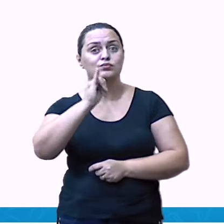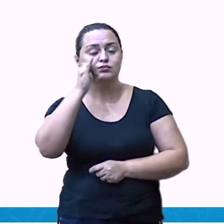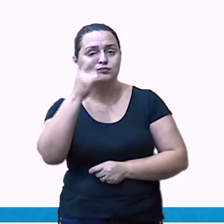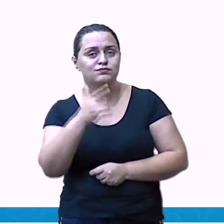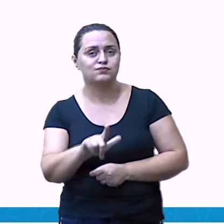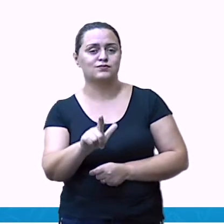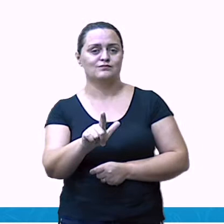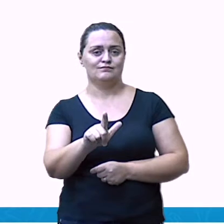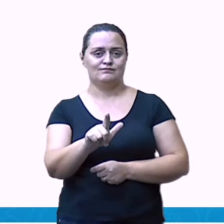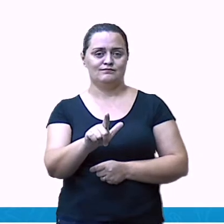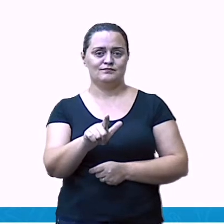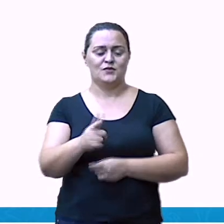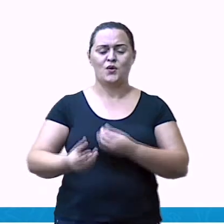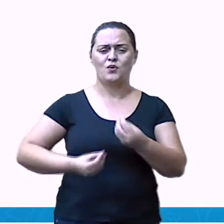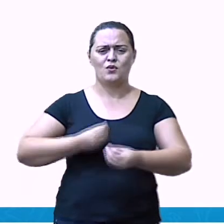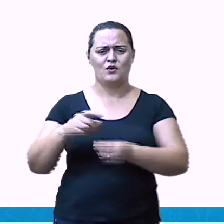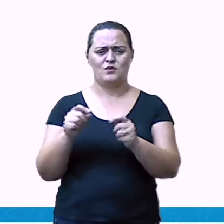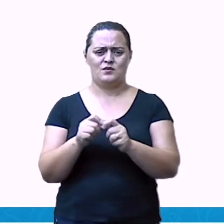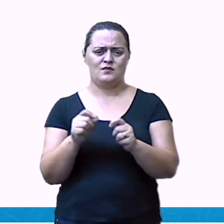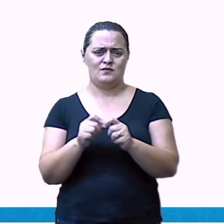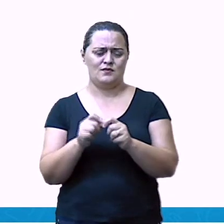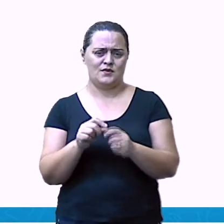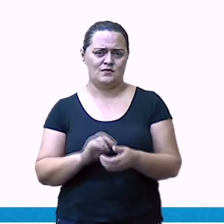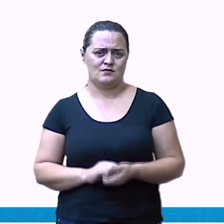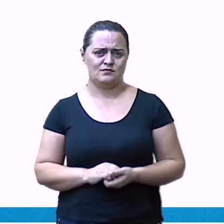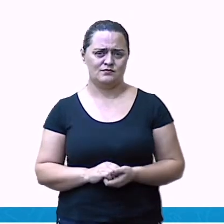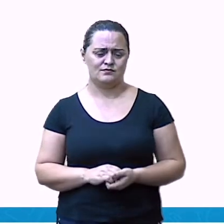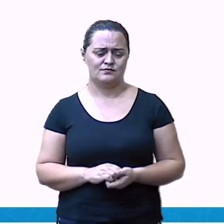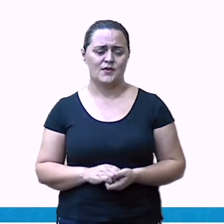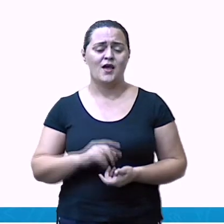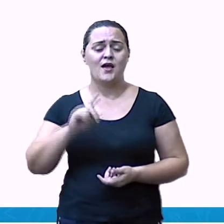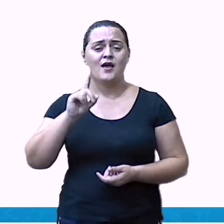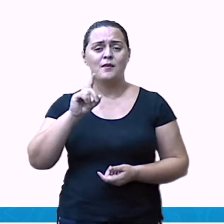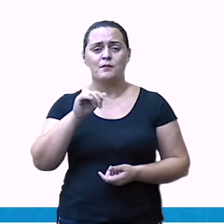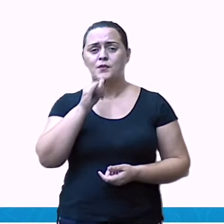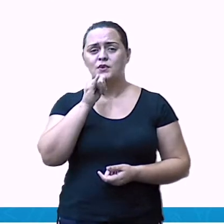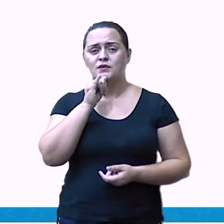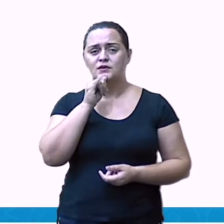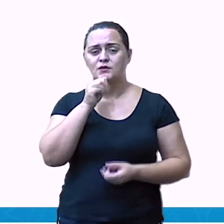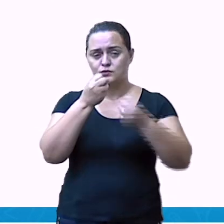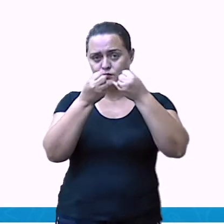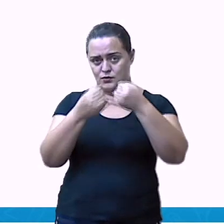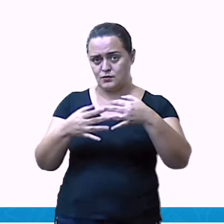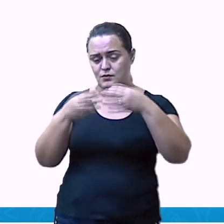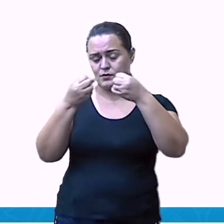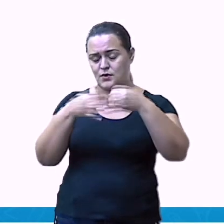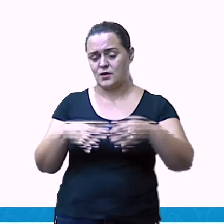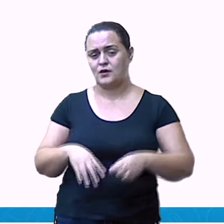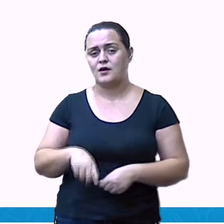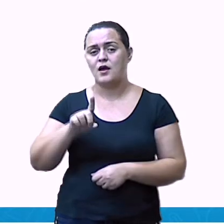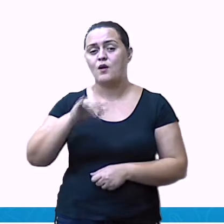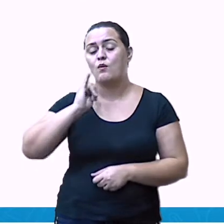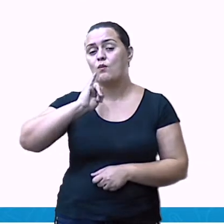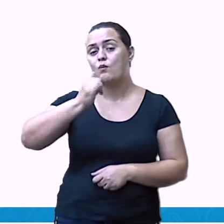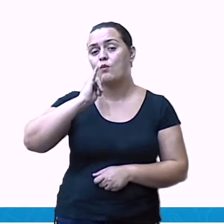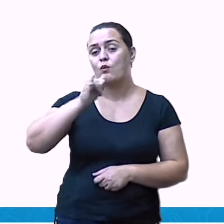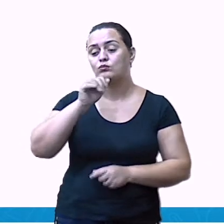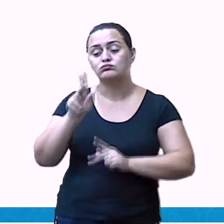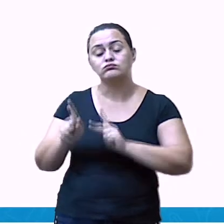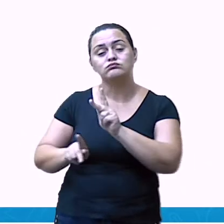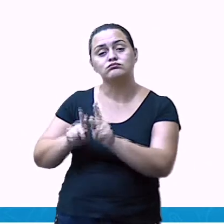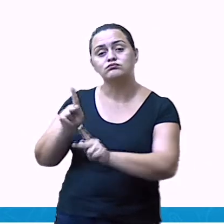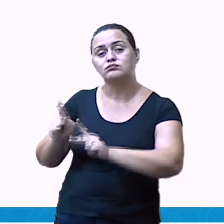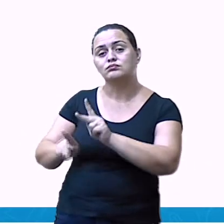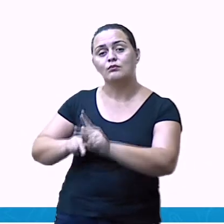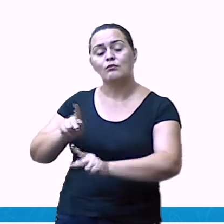E esse conto de encantamento, o que seria isso? É um conto popular caracterizado pelo